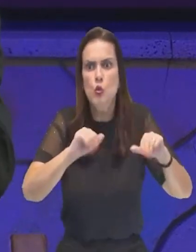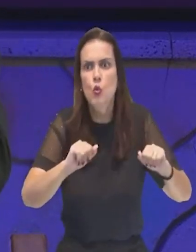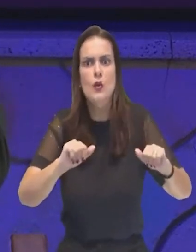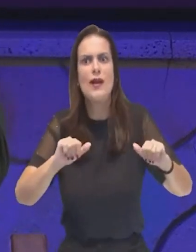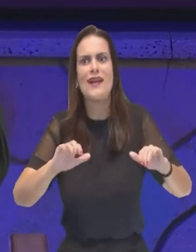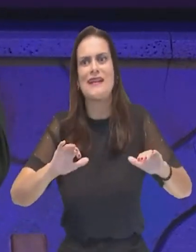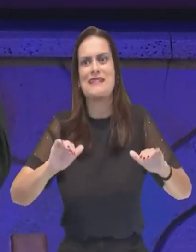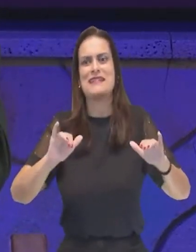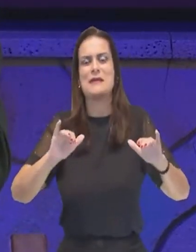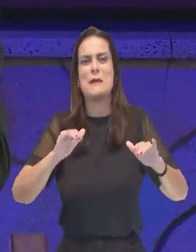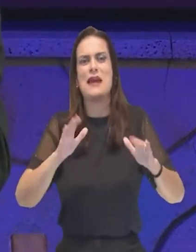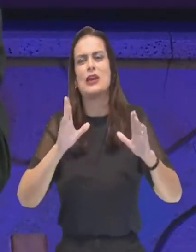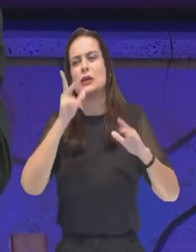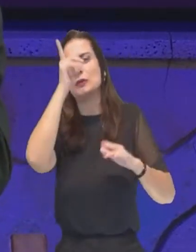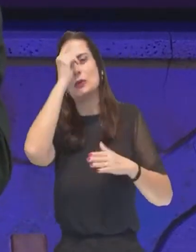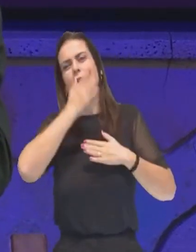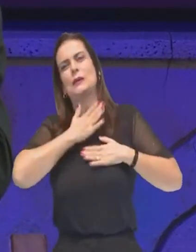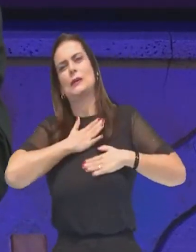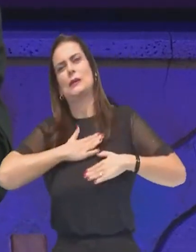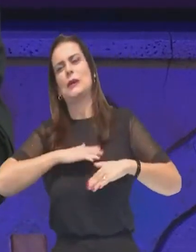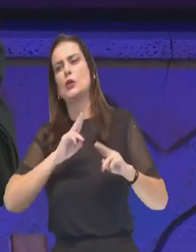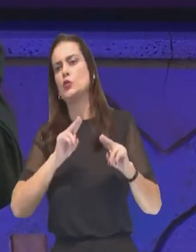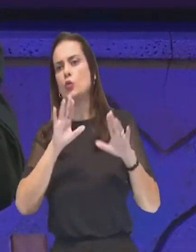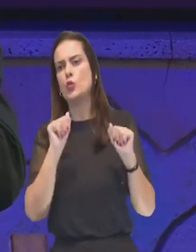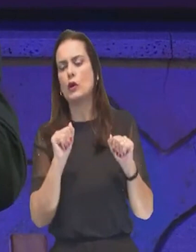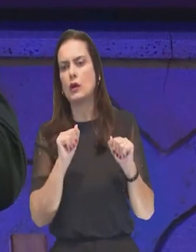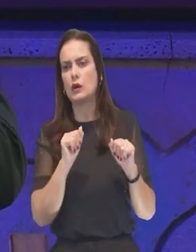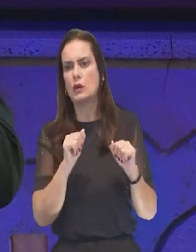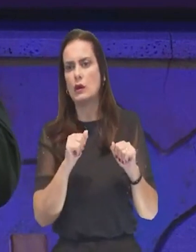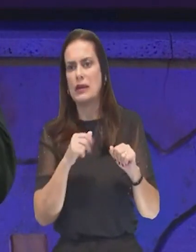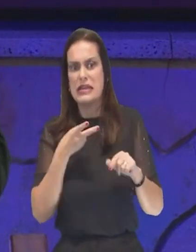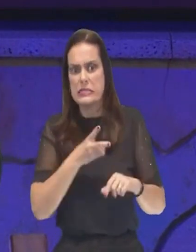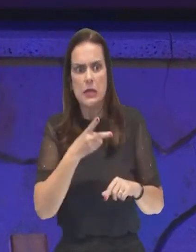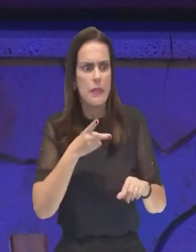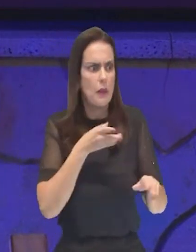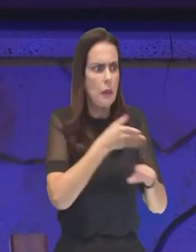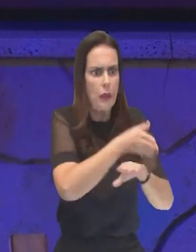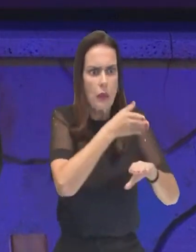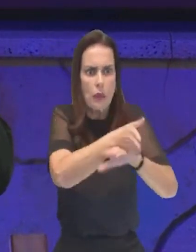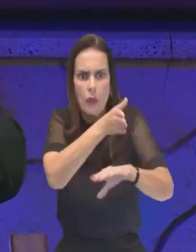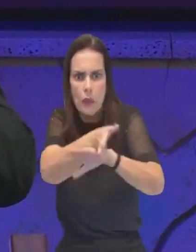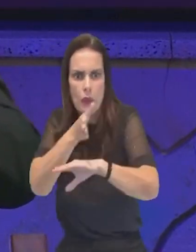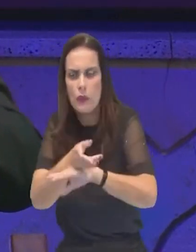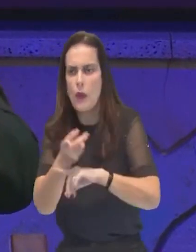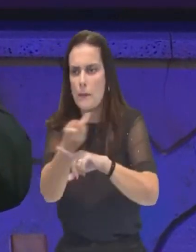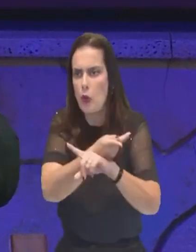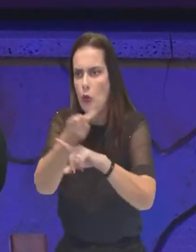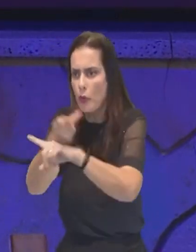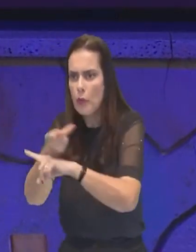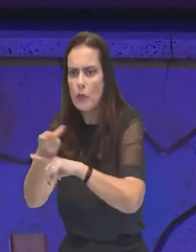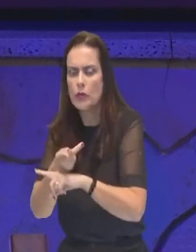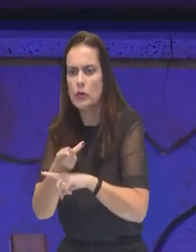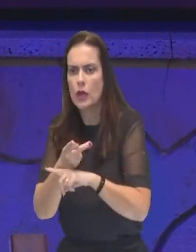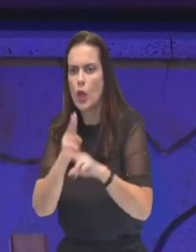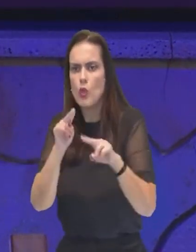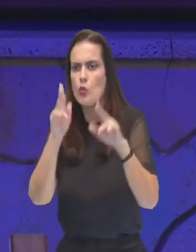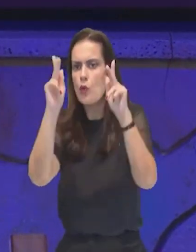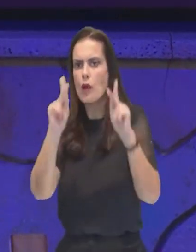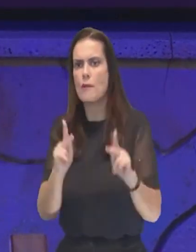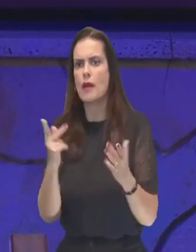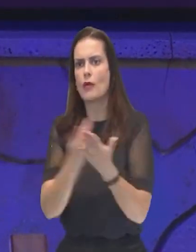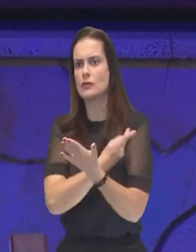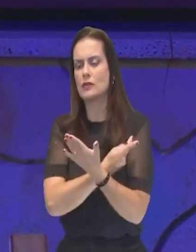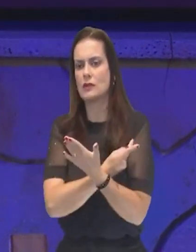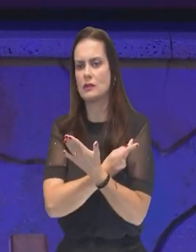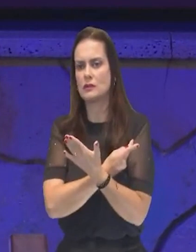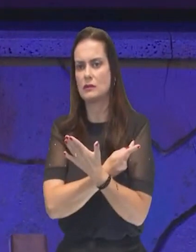tem. E quem não está satisfeito com o que tem, como vimos na semana passada, até aquilo que tem lhe será